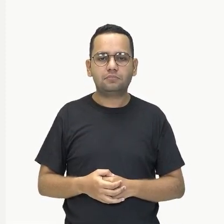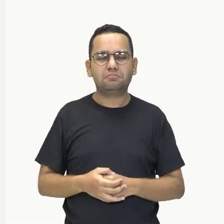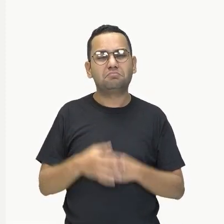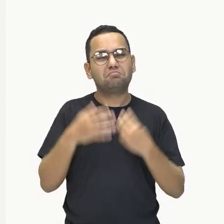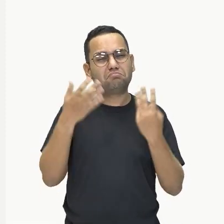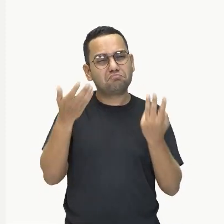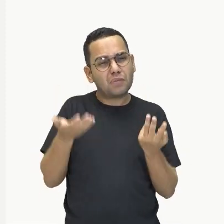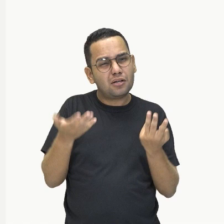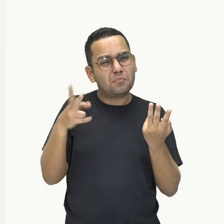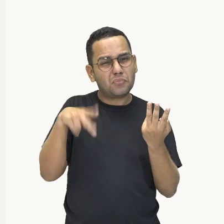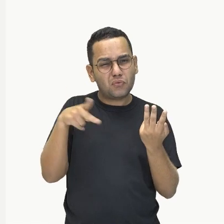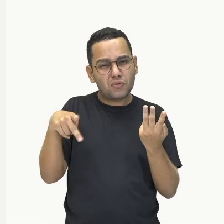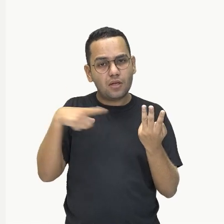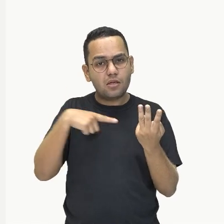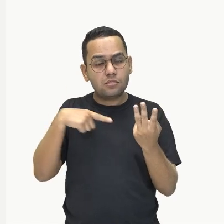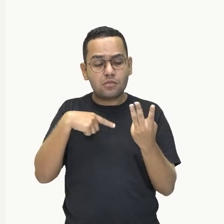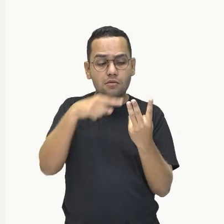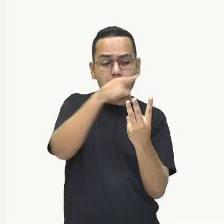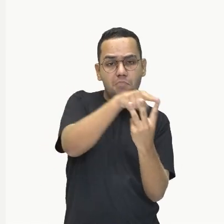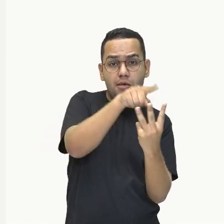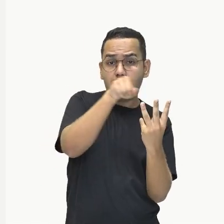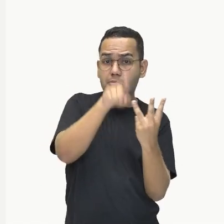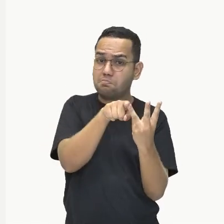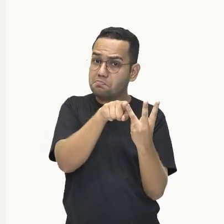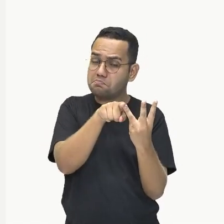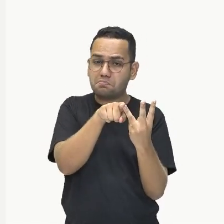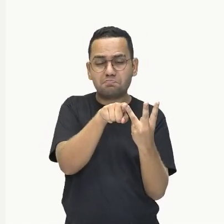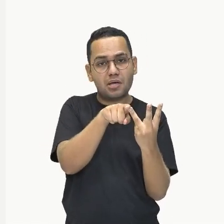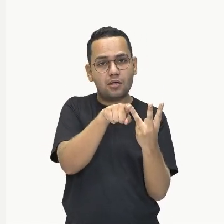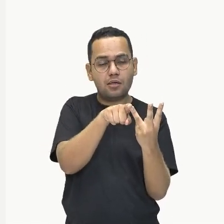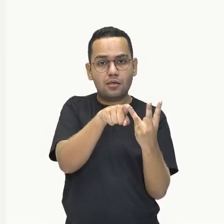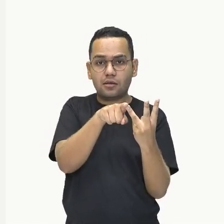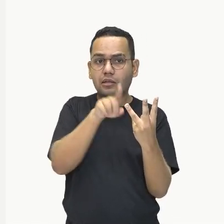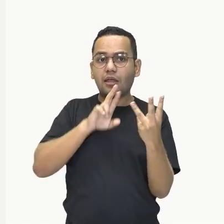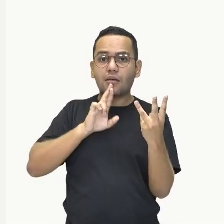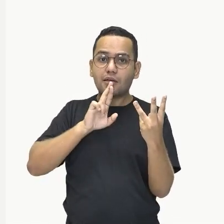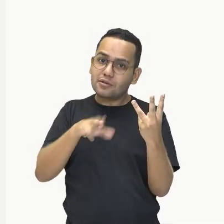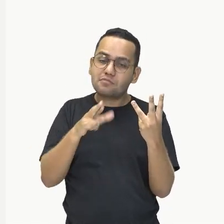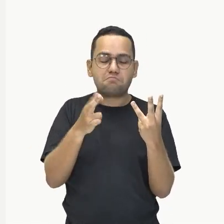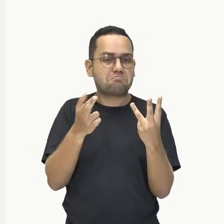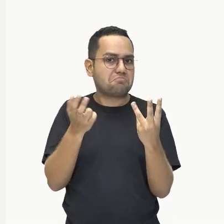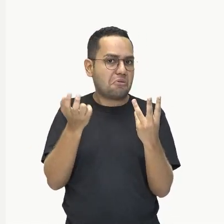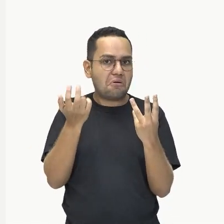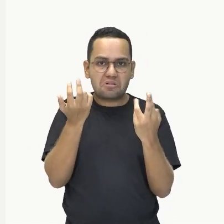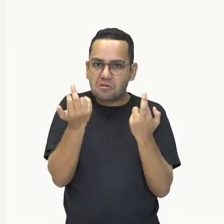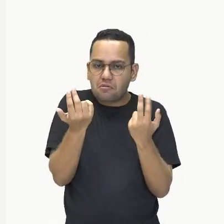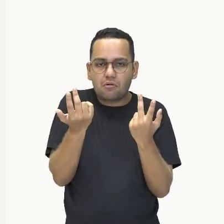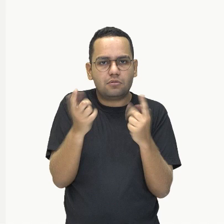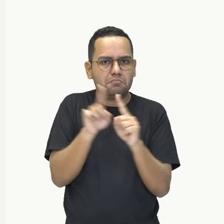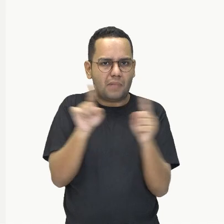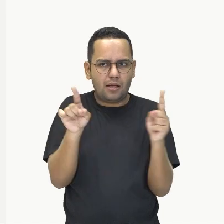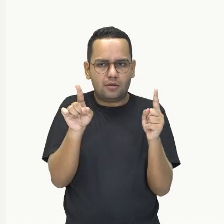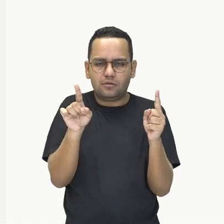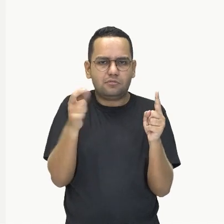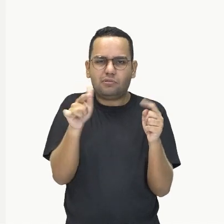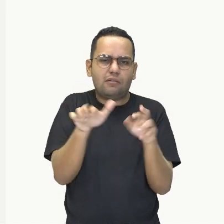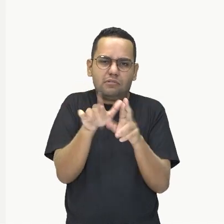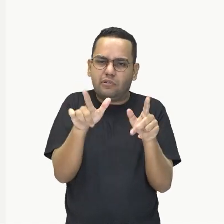Professor, deu 2 aí agora com quinto grau. O primeiro e o terceiro. Não vai fazer diferença nenhuma,